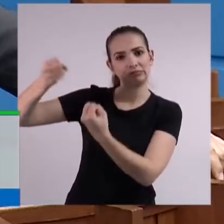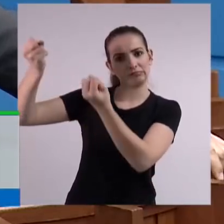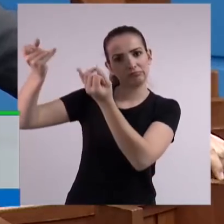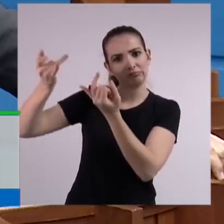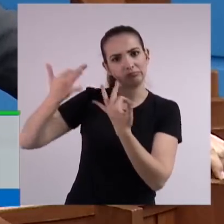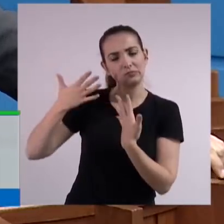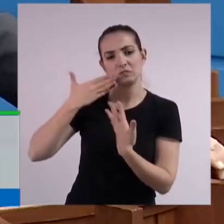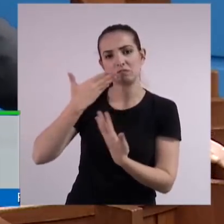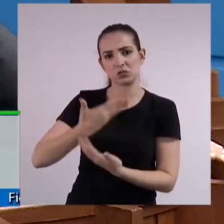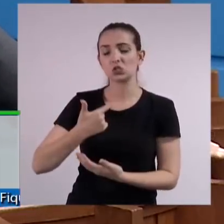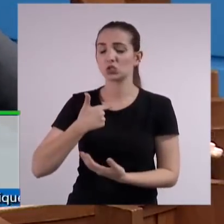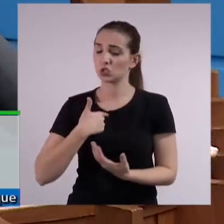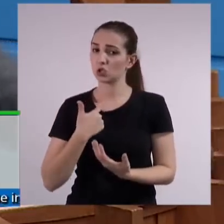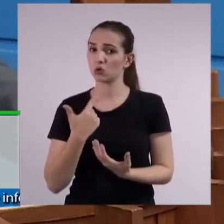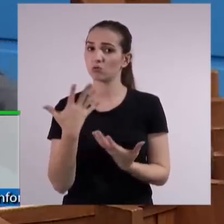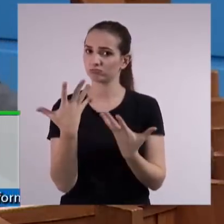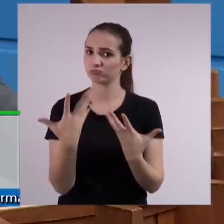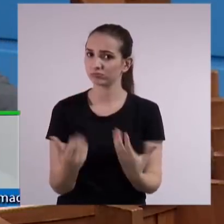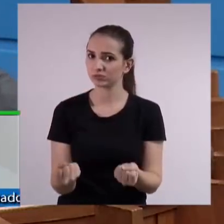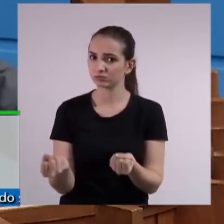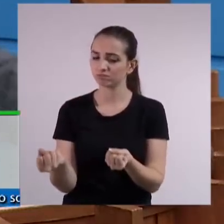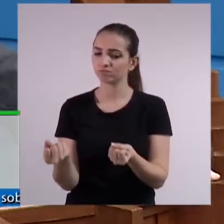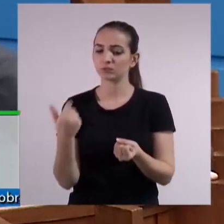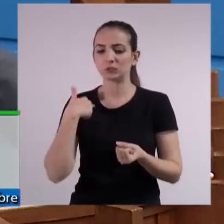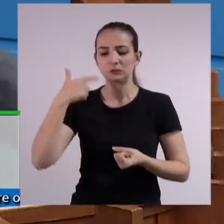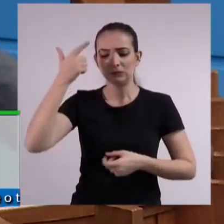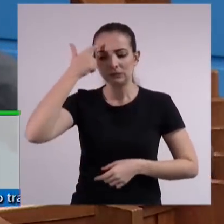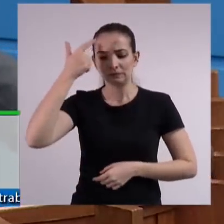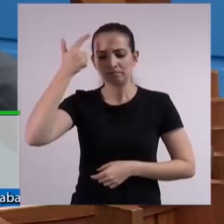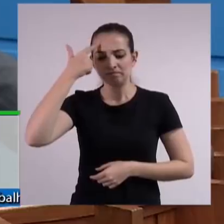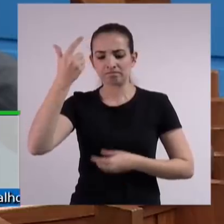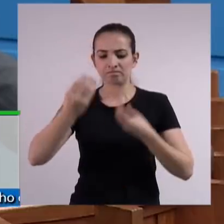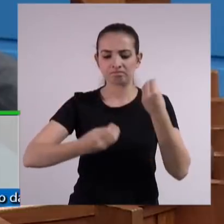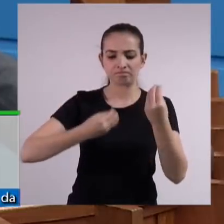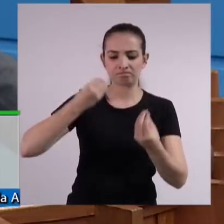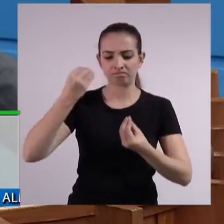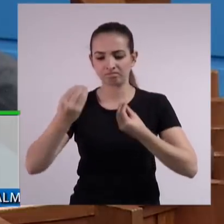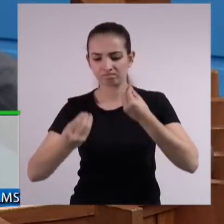solicitei para mim tomar uma decisão.